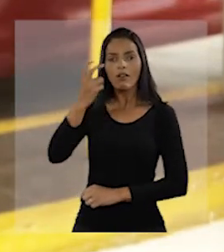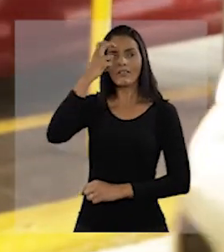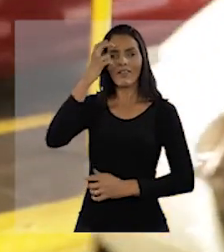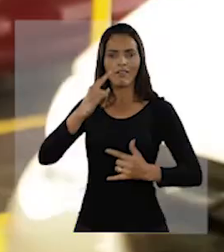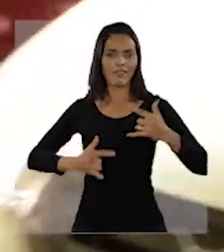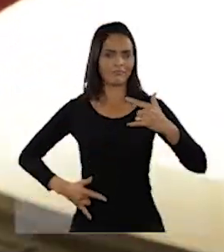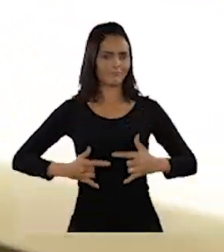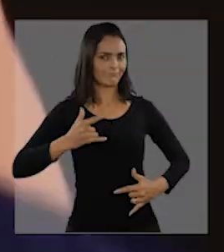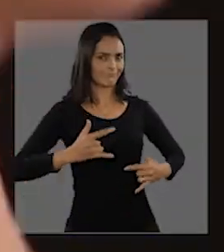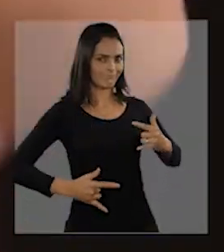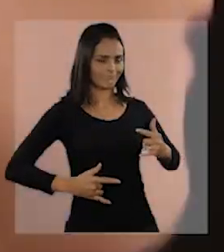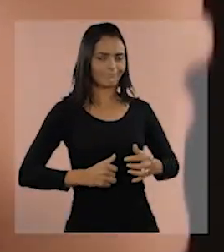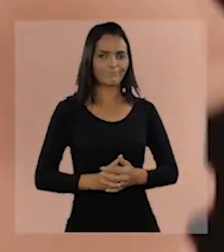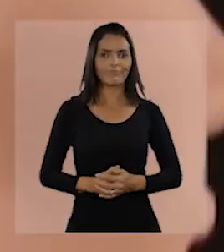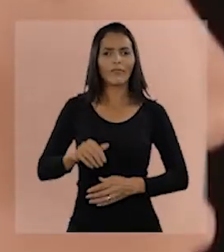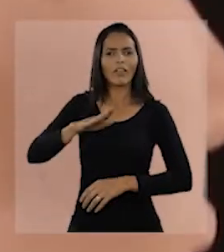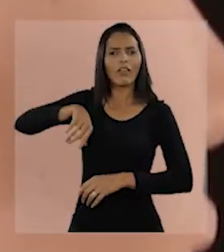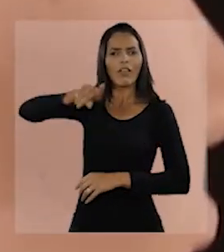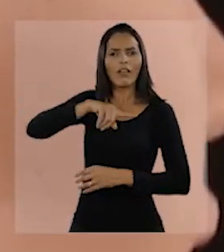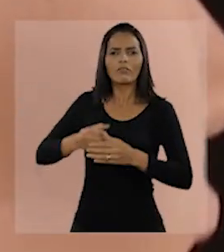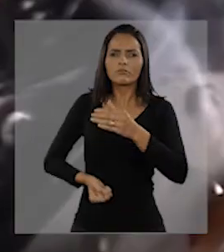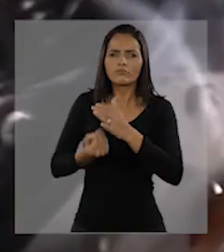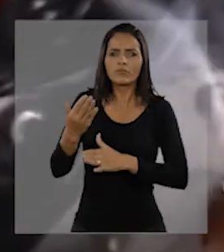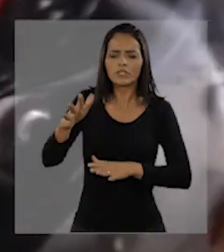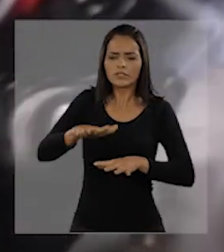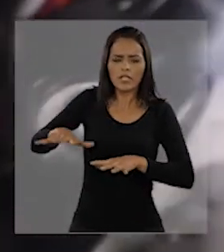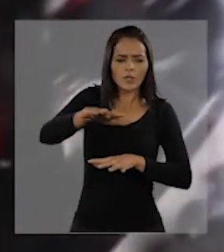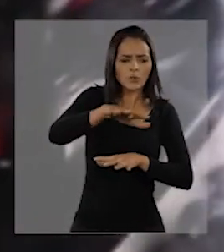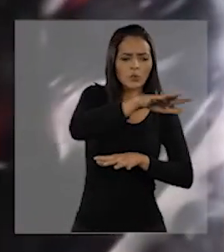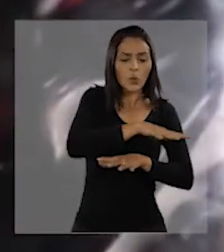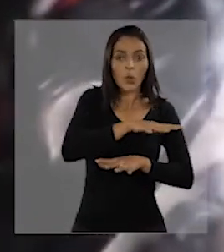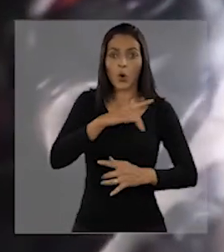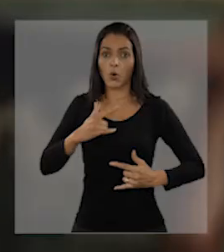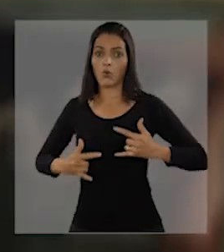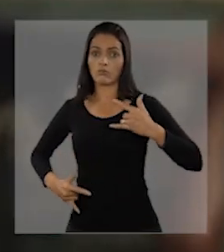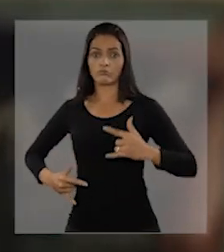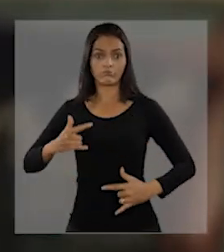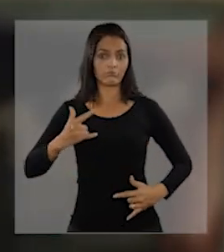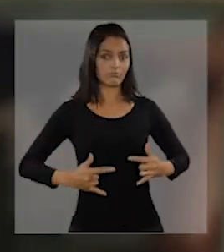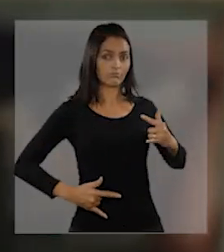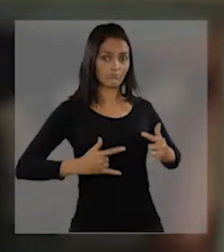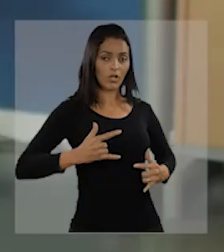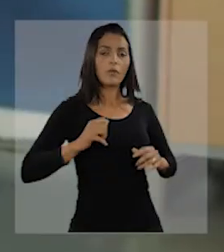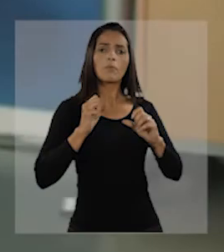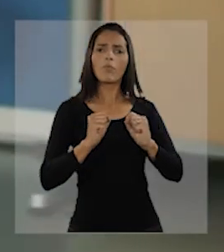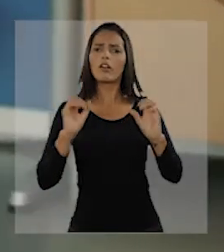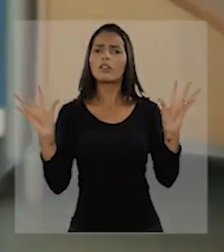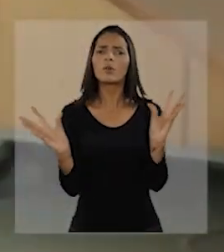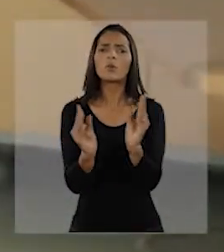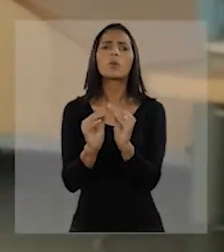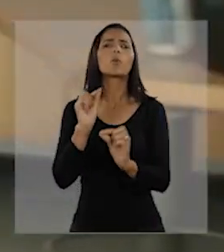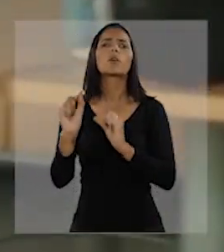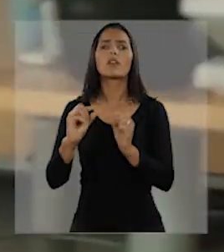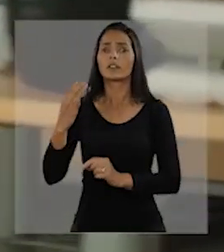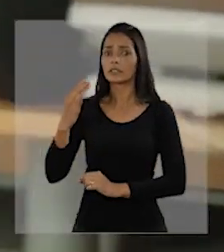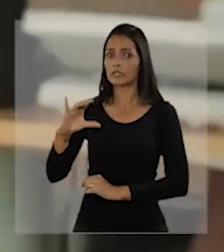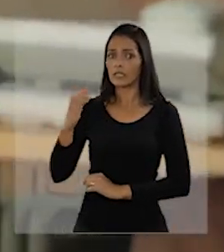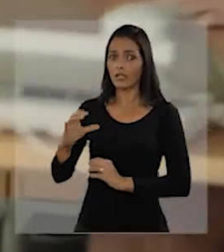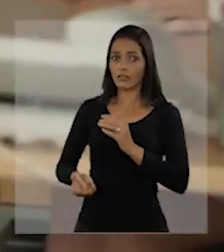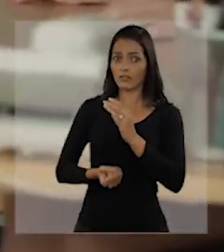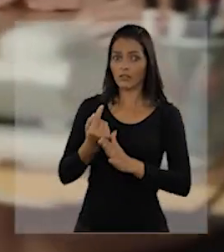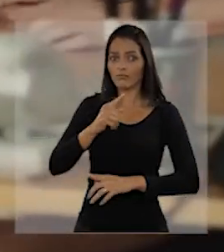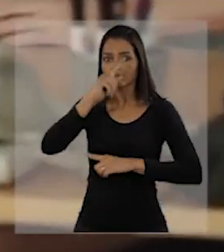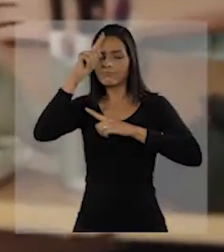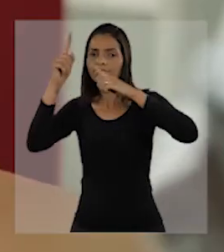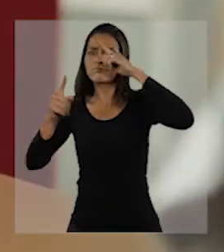inteligência artificial. Desenvolvida em diversos setores, a inteligência artificial pode ser resumida como a ciência que